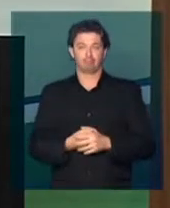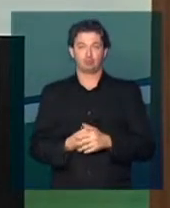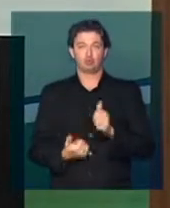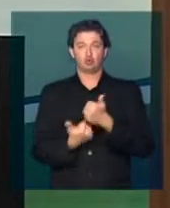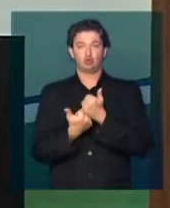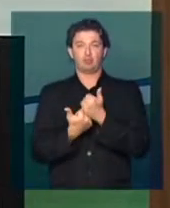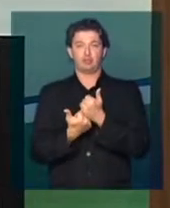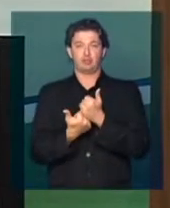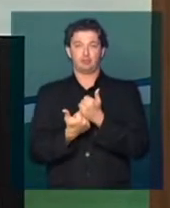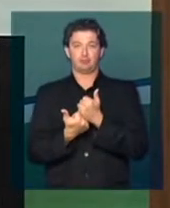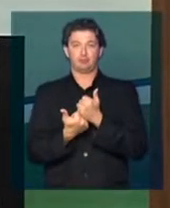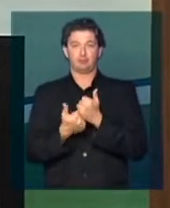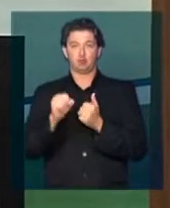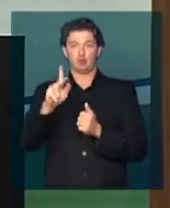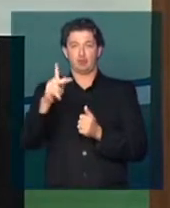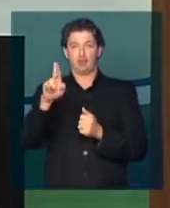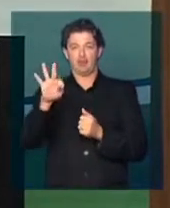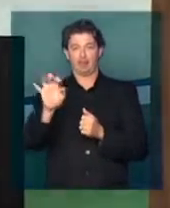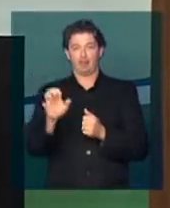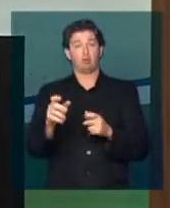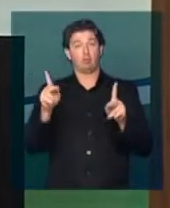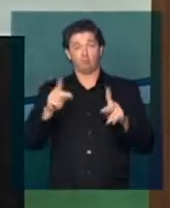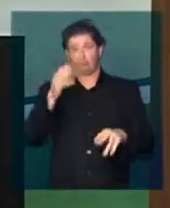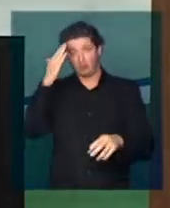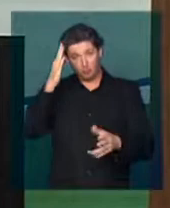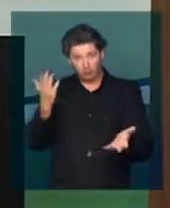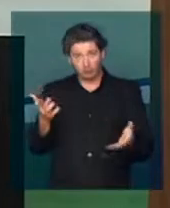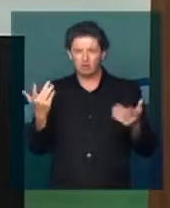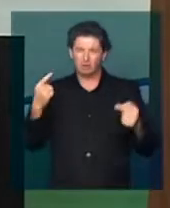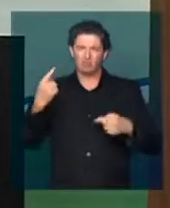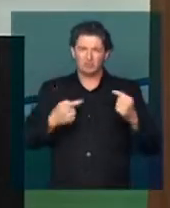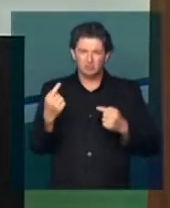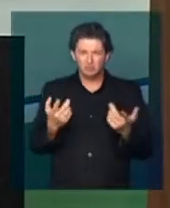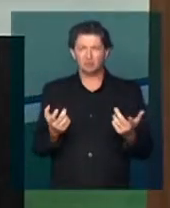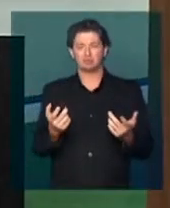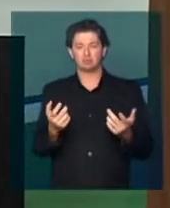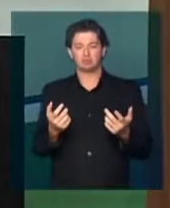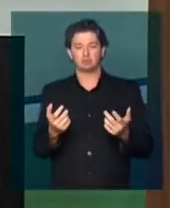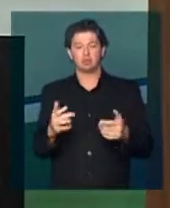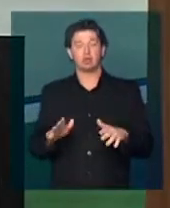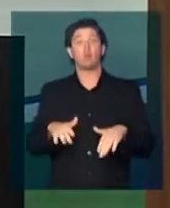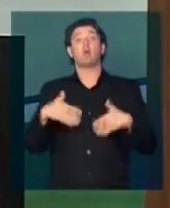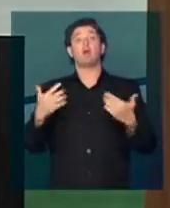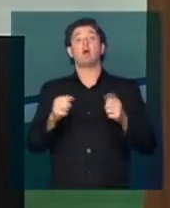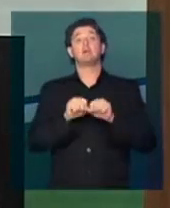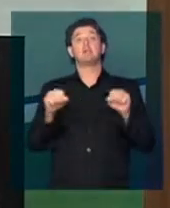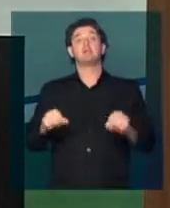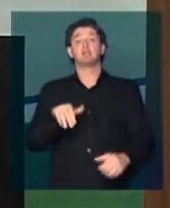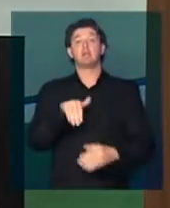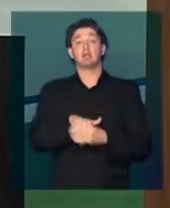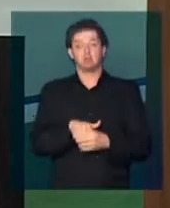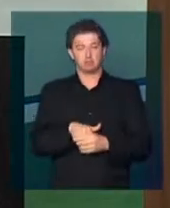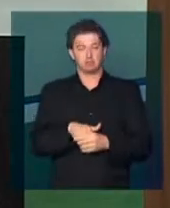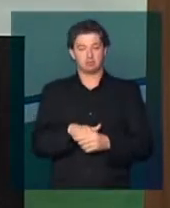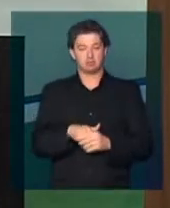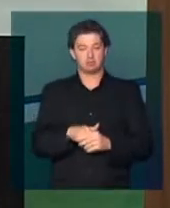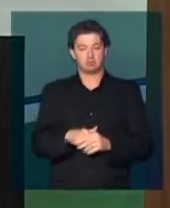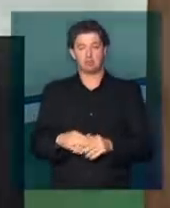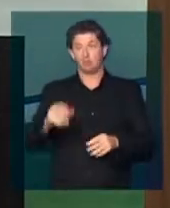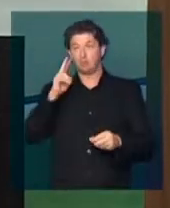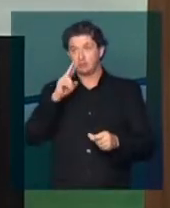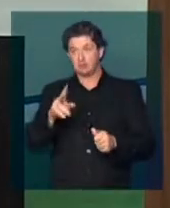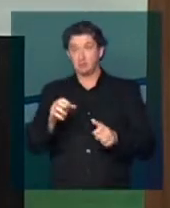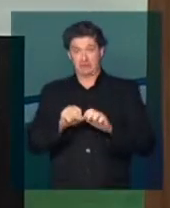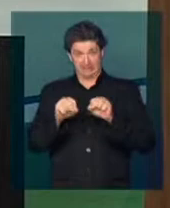suplentes. E isso a população não entende. Então, você vai discutir qual será o sistema eleitoral, se nós vamos manter esse